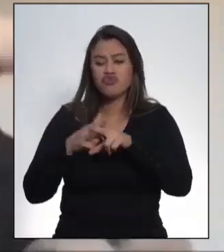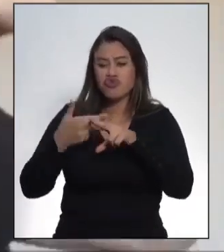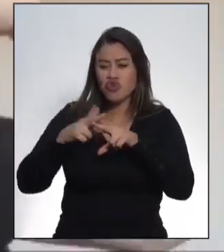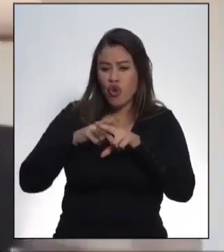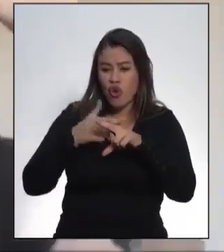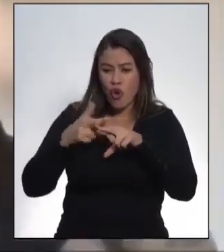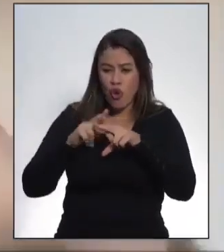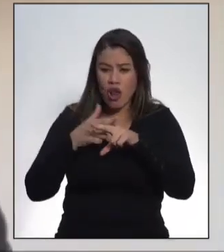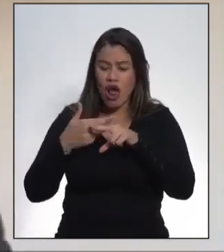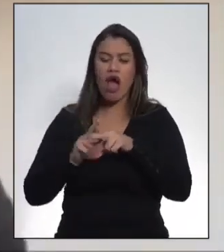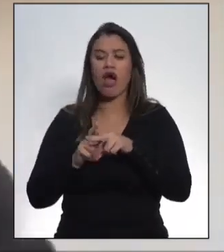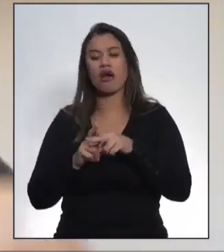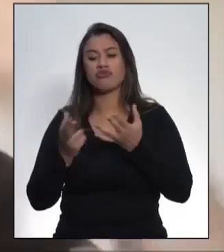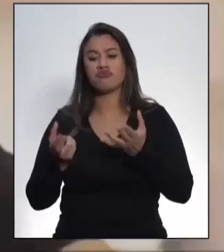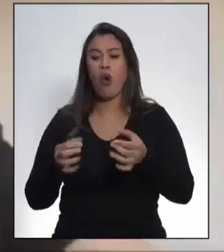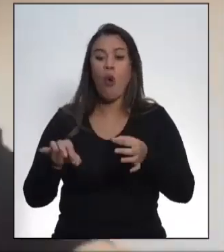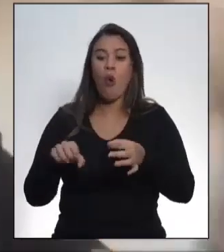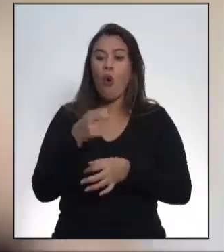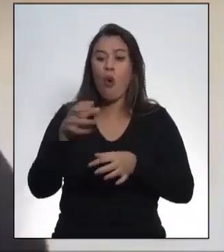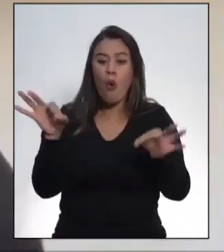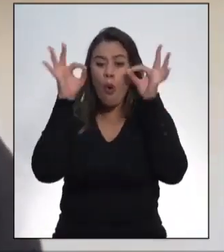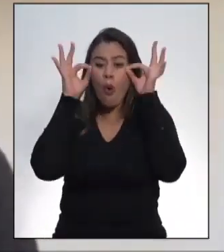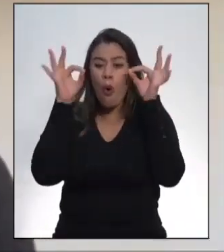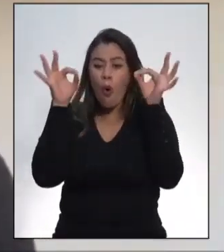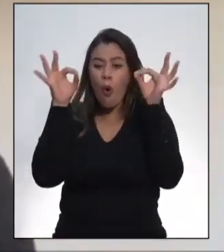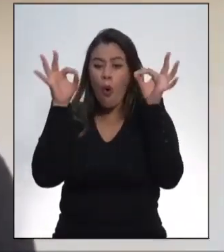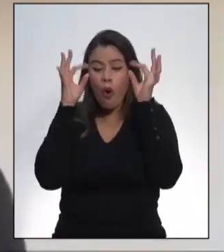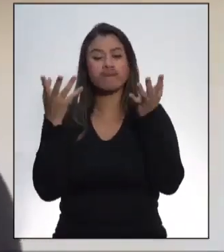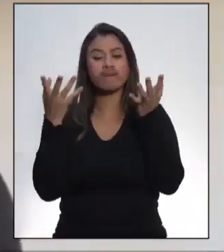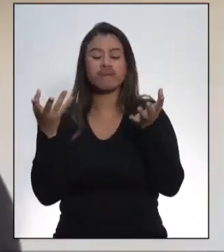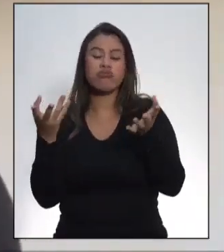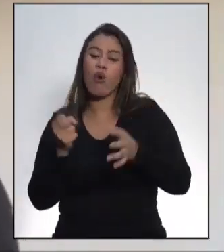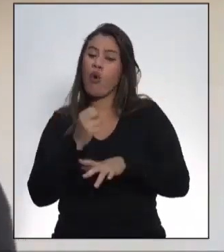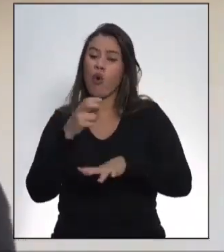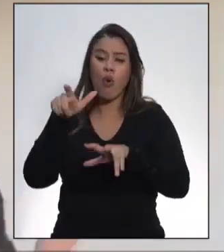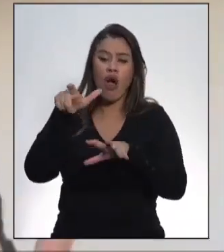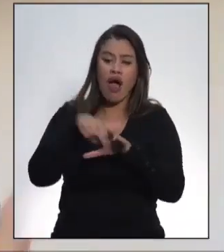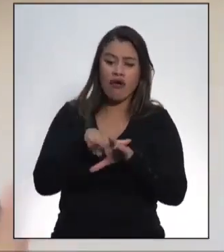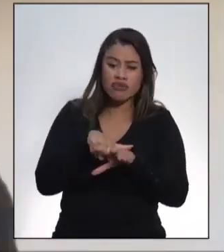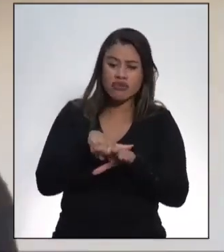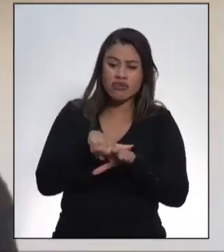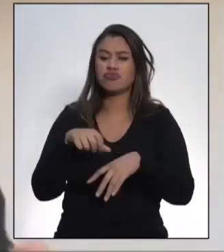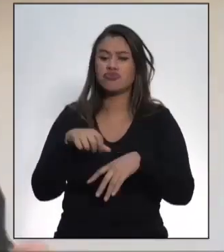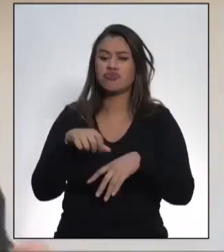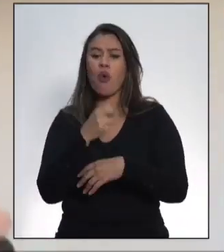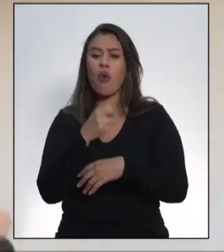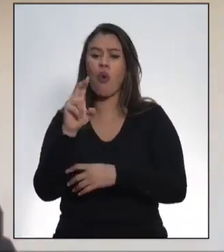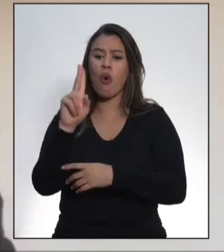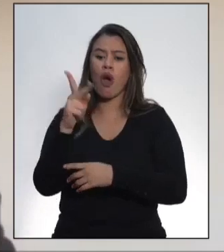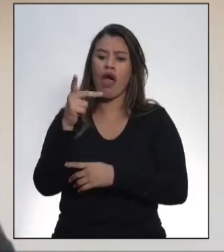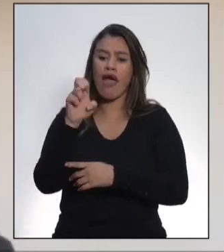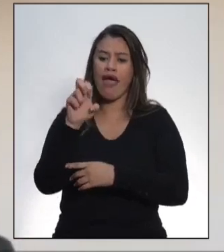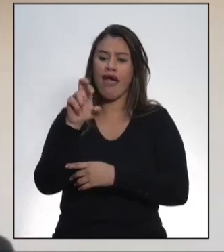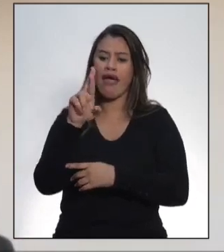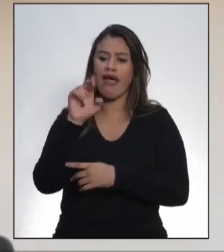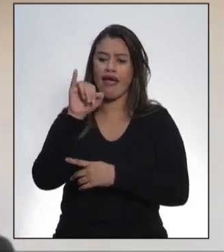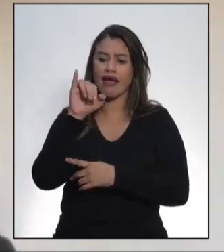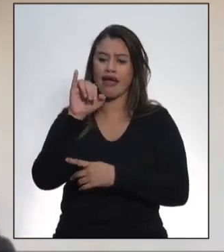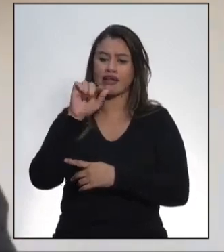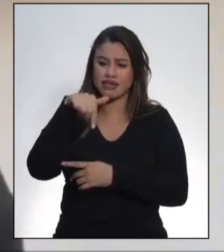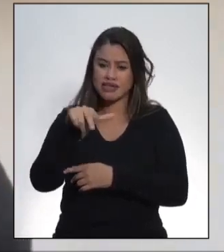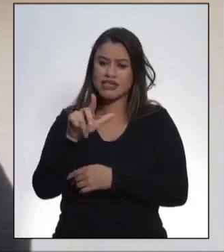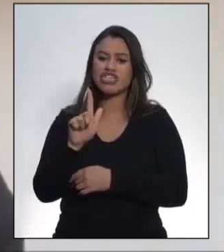comprar uma camisa Hering, ou para comprar chinelos Havaianas, são vários exemplos aqui. Hering, Havaianas, McDonald's,